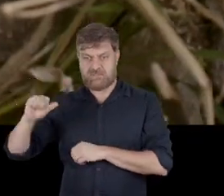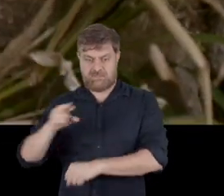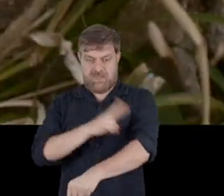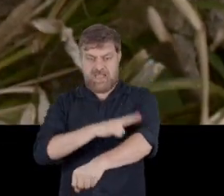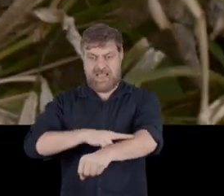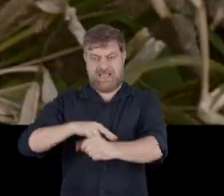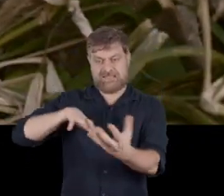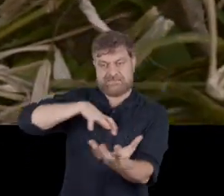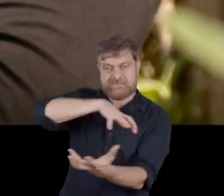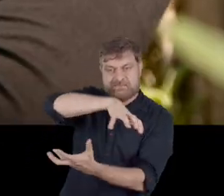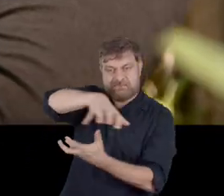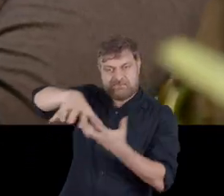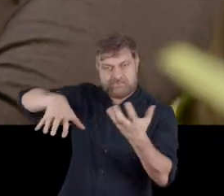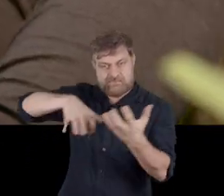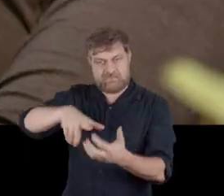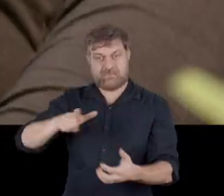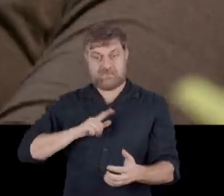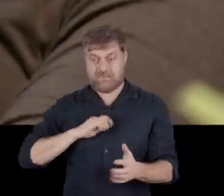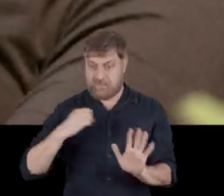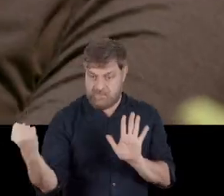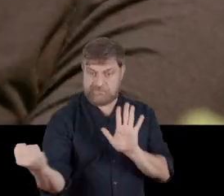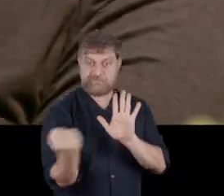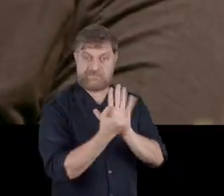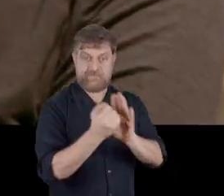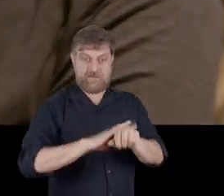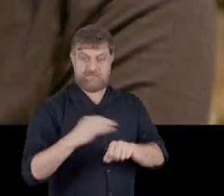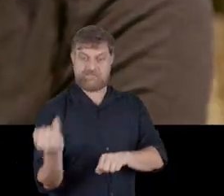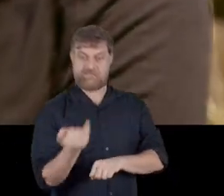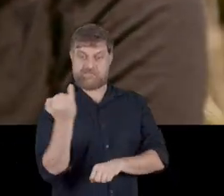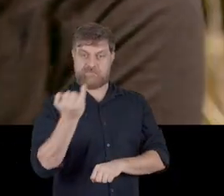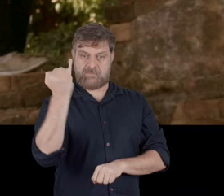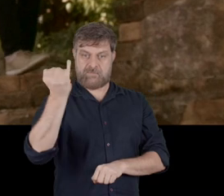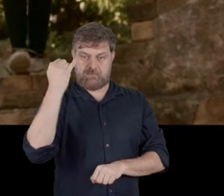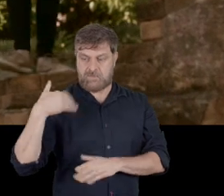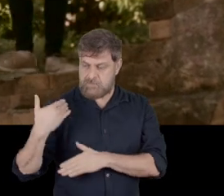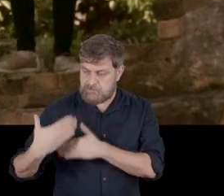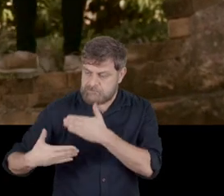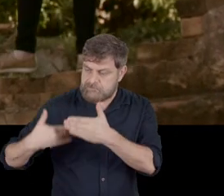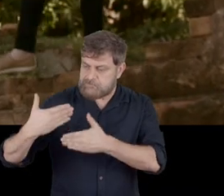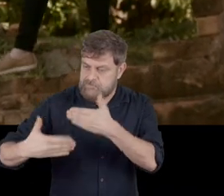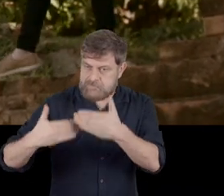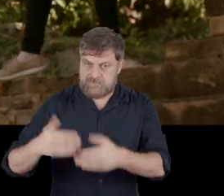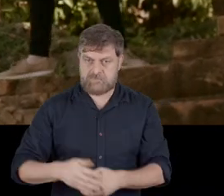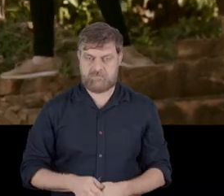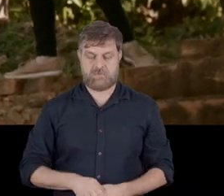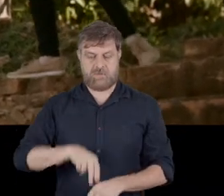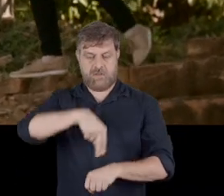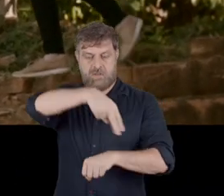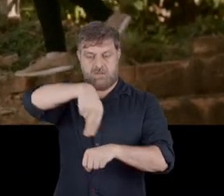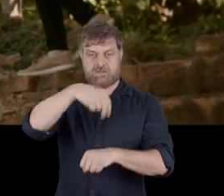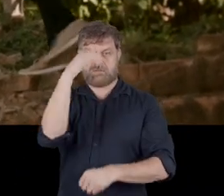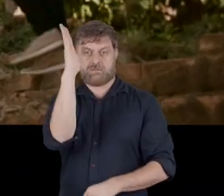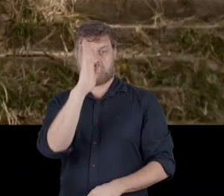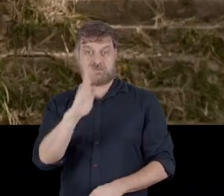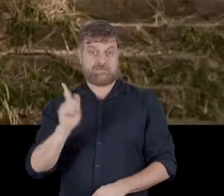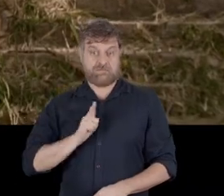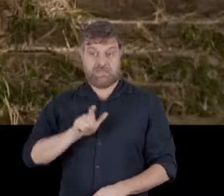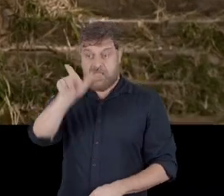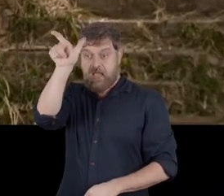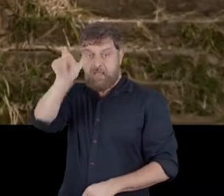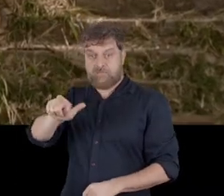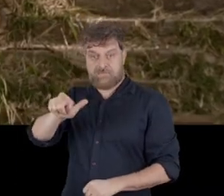XIX, que é a mestiçagem, que é talvez uma das marcas mais importantes, né, do processo de construção da nação brasileira,